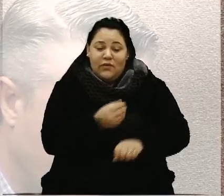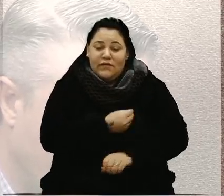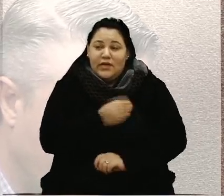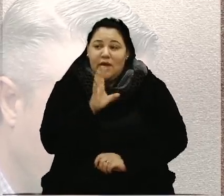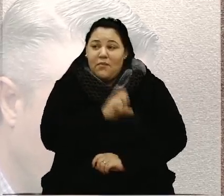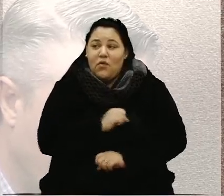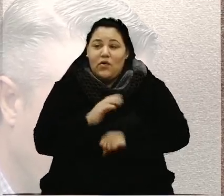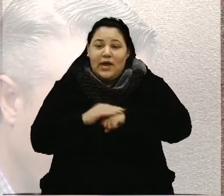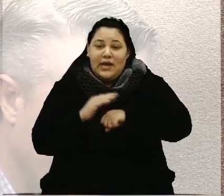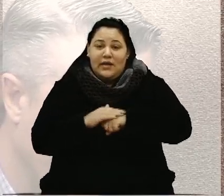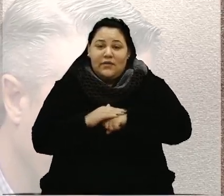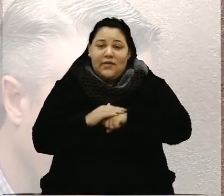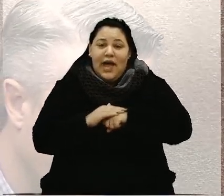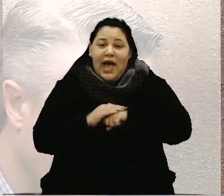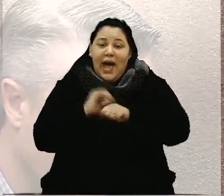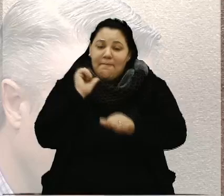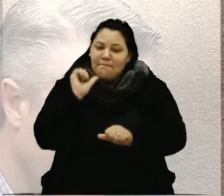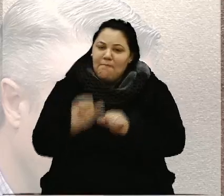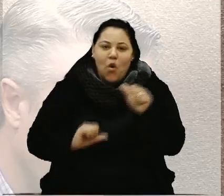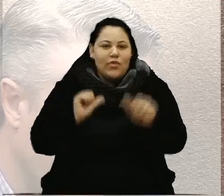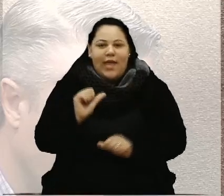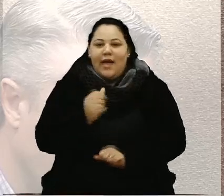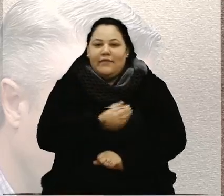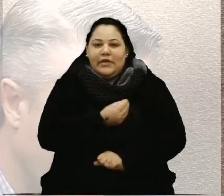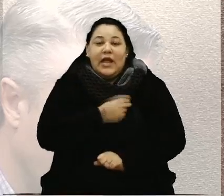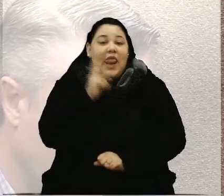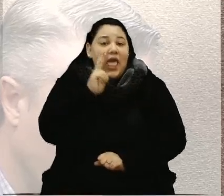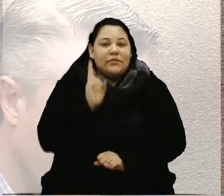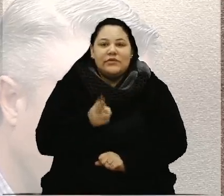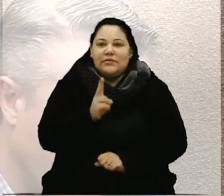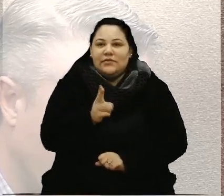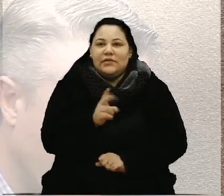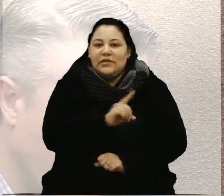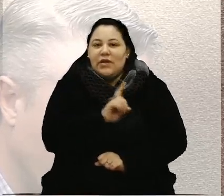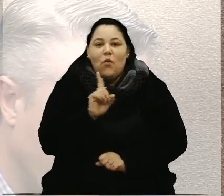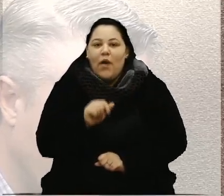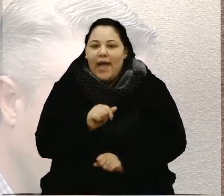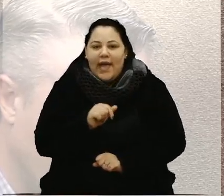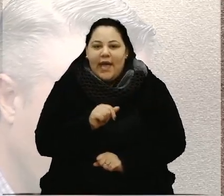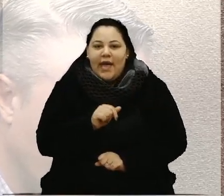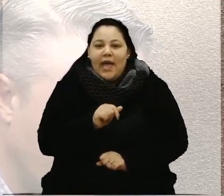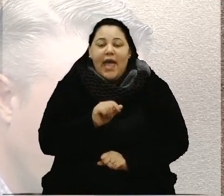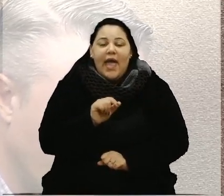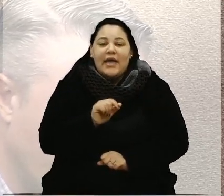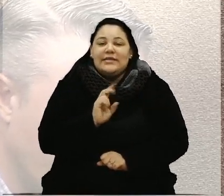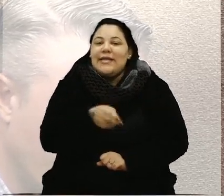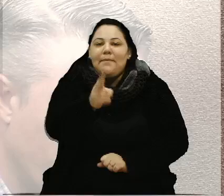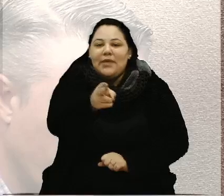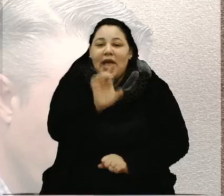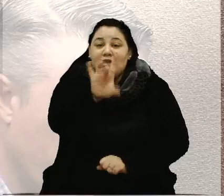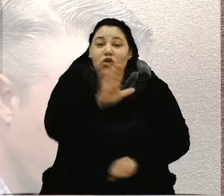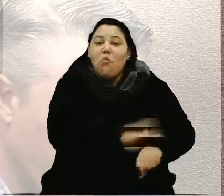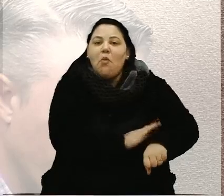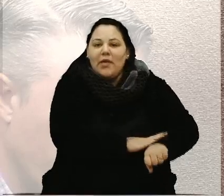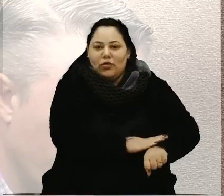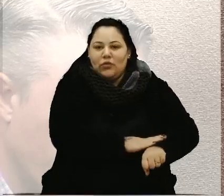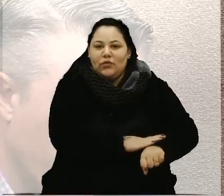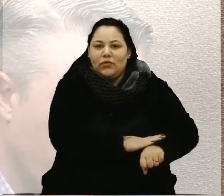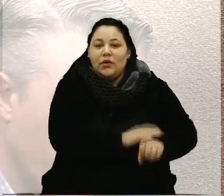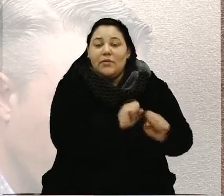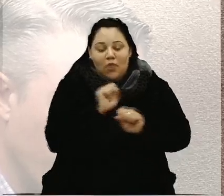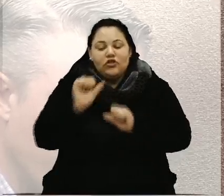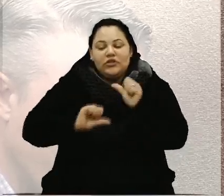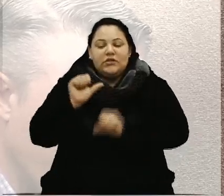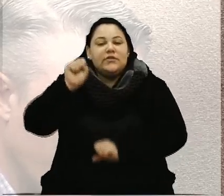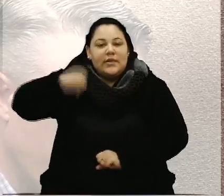a transformar vidas. Lembre-se sempre, não é estar. É assim que vocês vão transformar as pessoas.